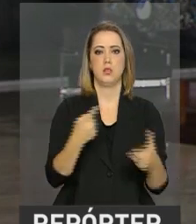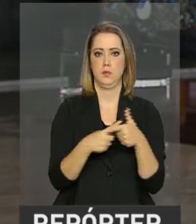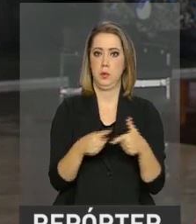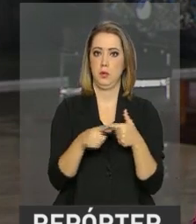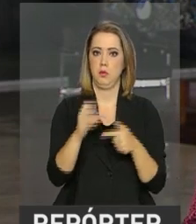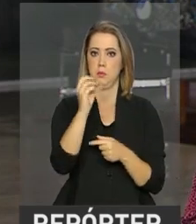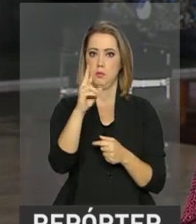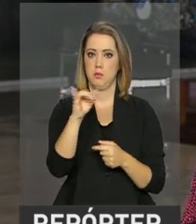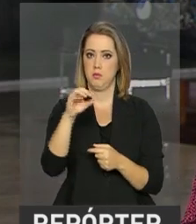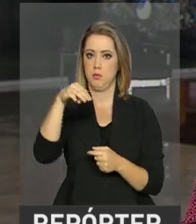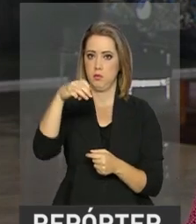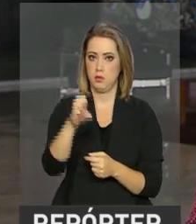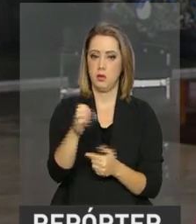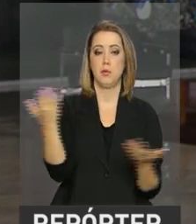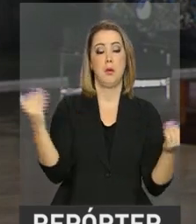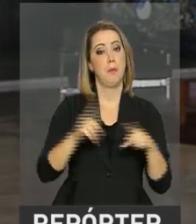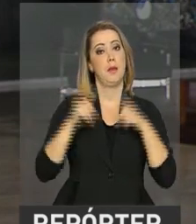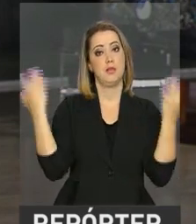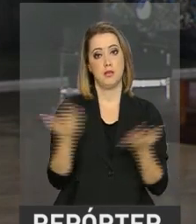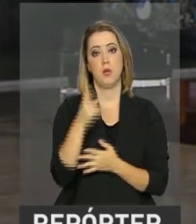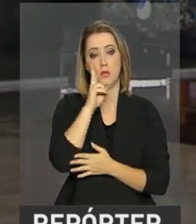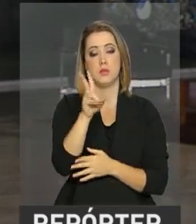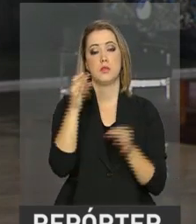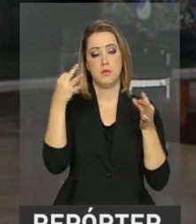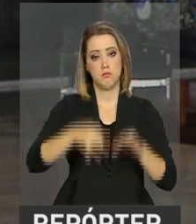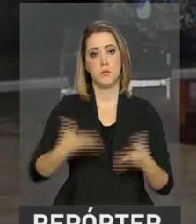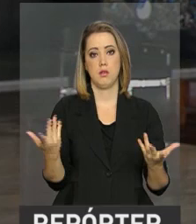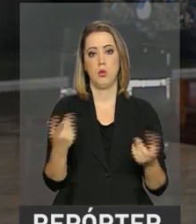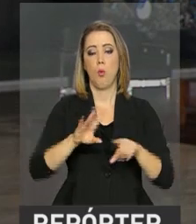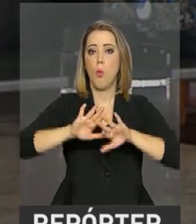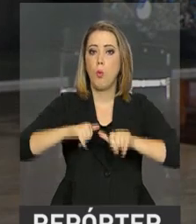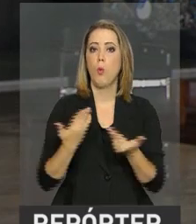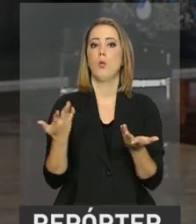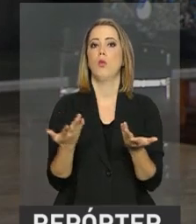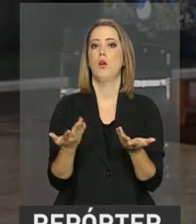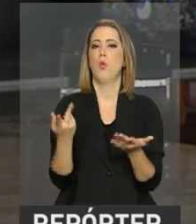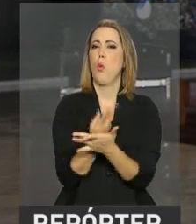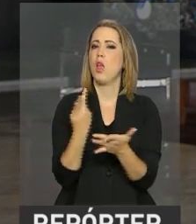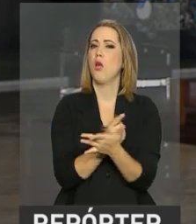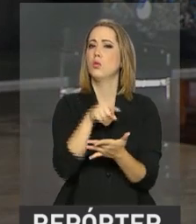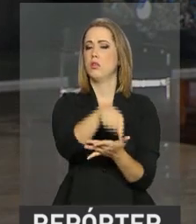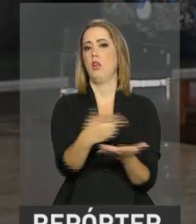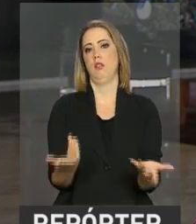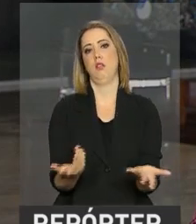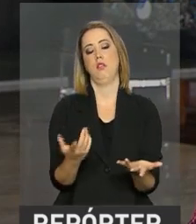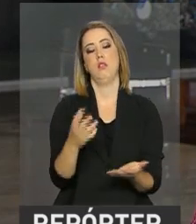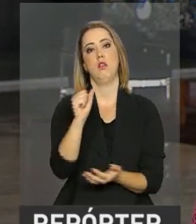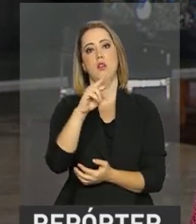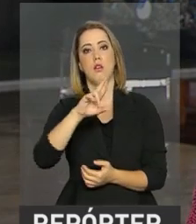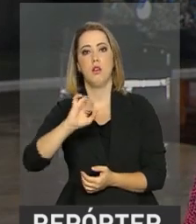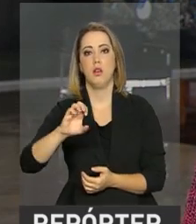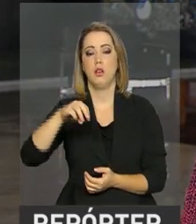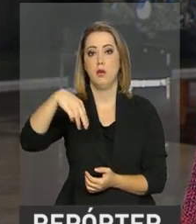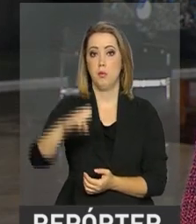analisado sim o tipo de crime praticado por ele de acordo com o ministro da Justiça é uma oportunidade de